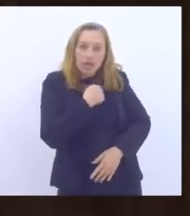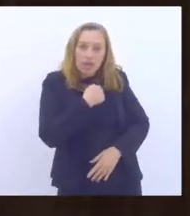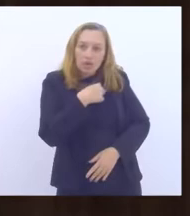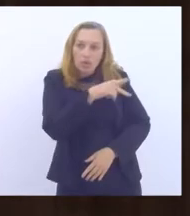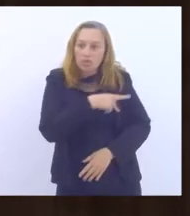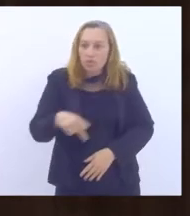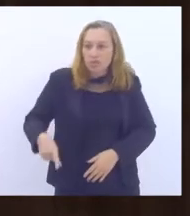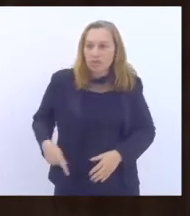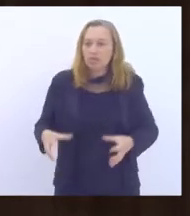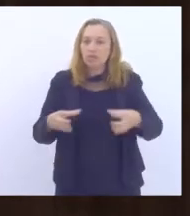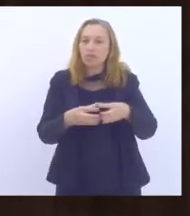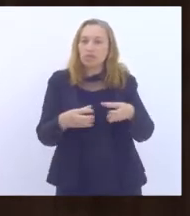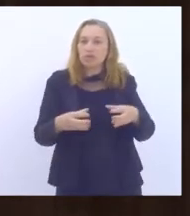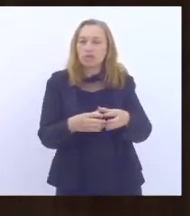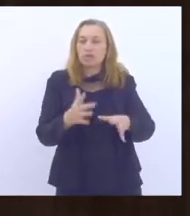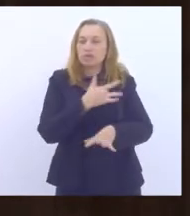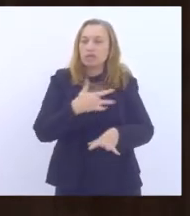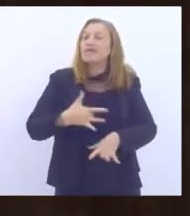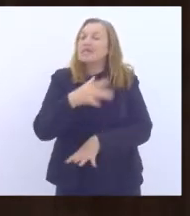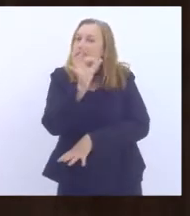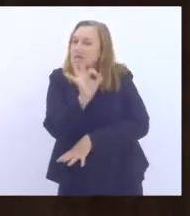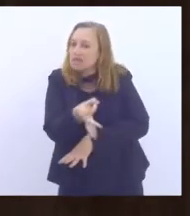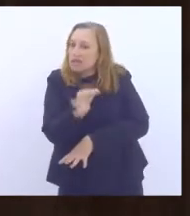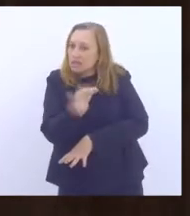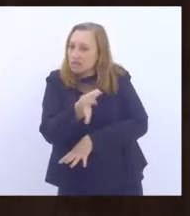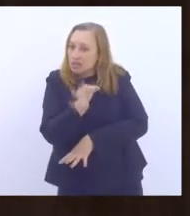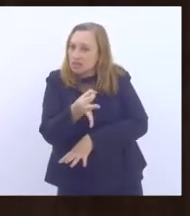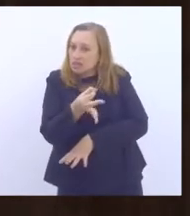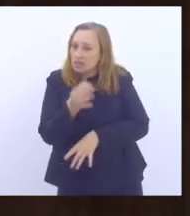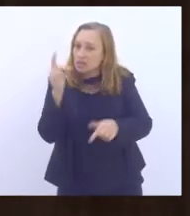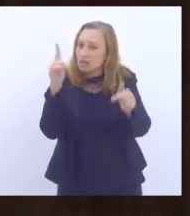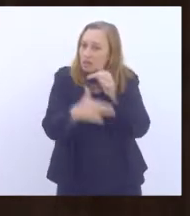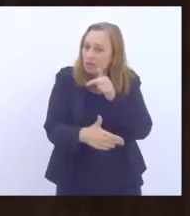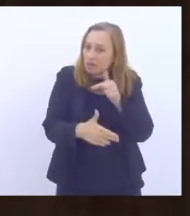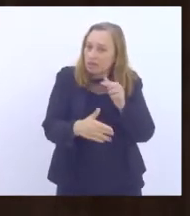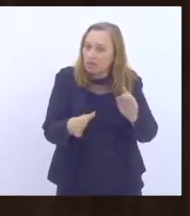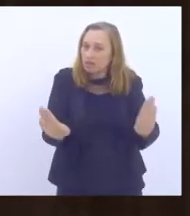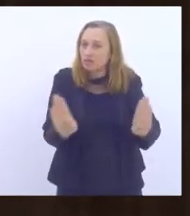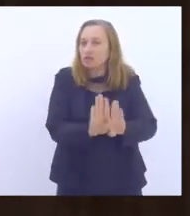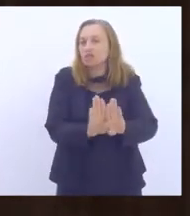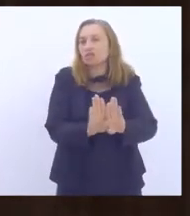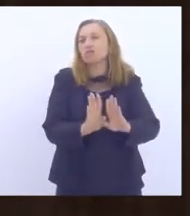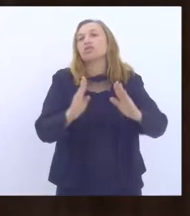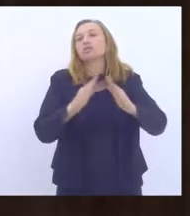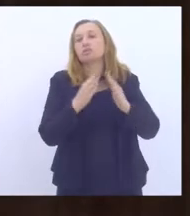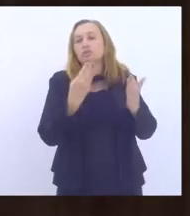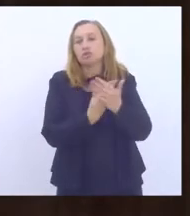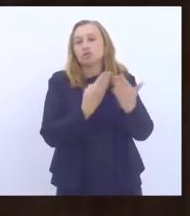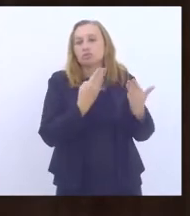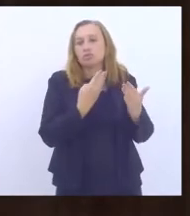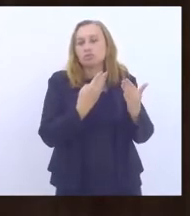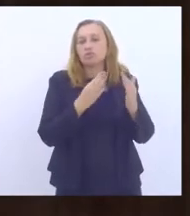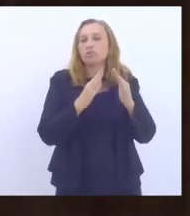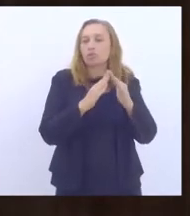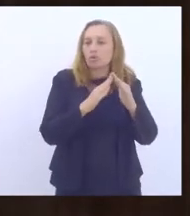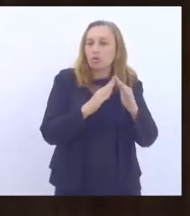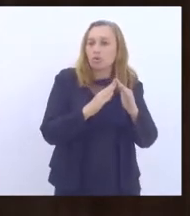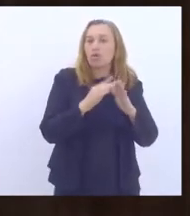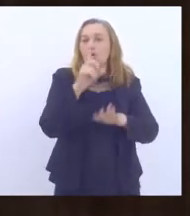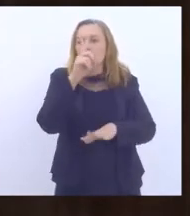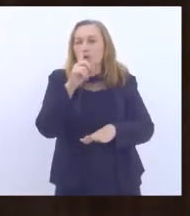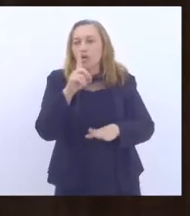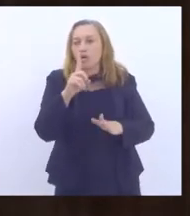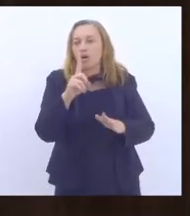presidente da Comissão de saúde foi exatamente impedir o fechamento do Hospital Santa Maria are